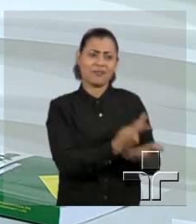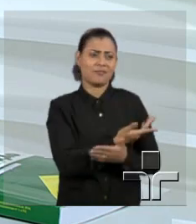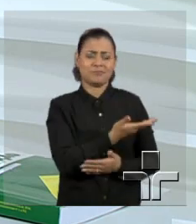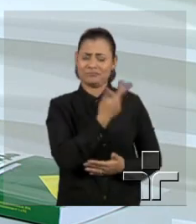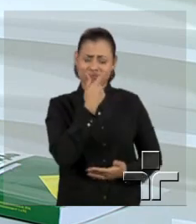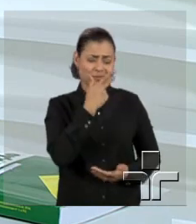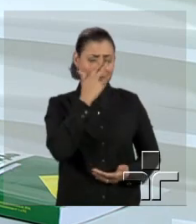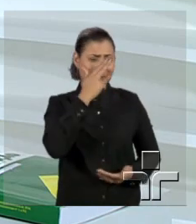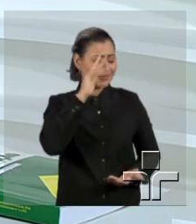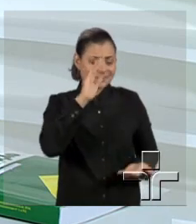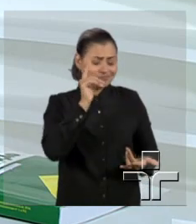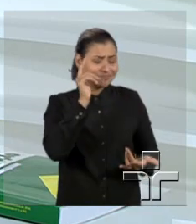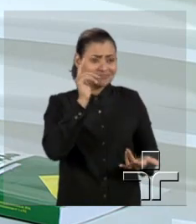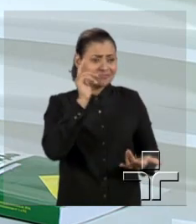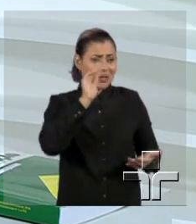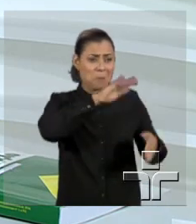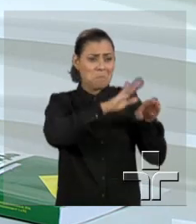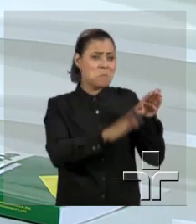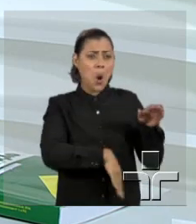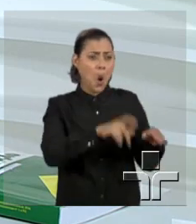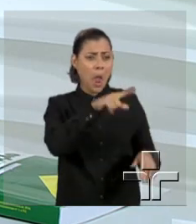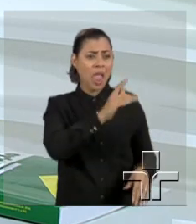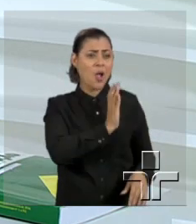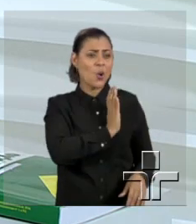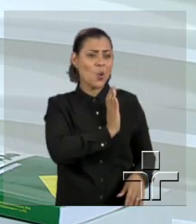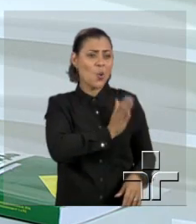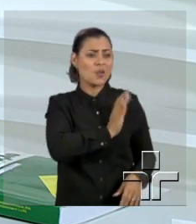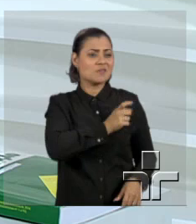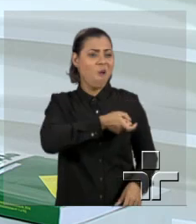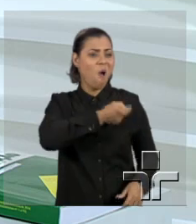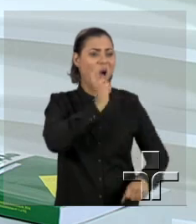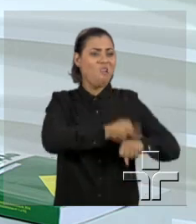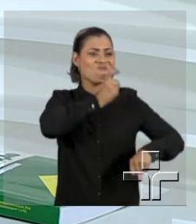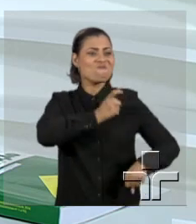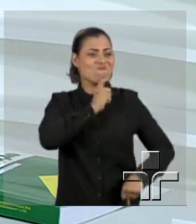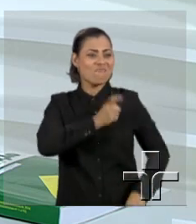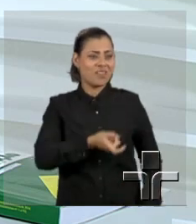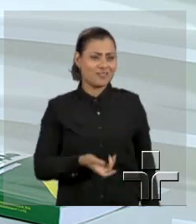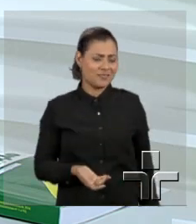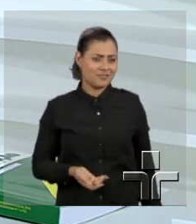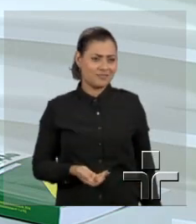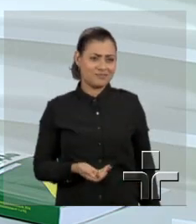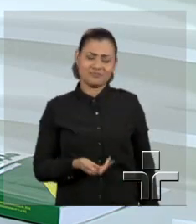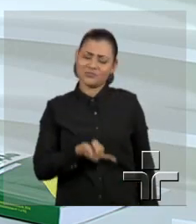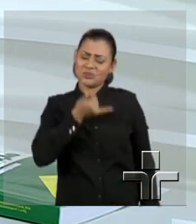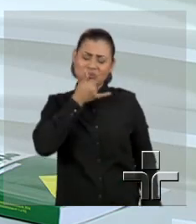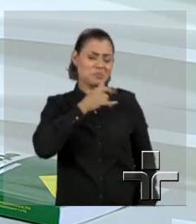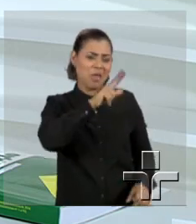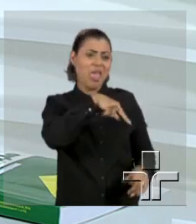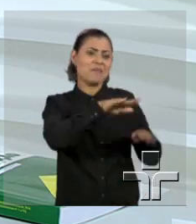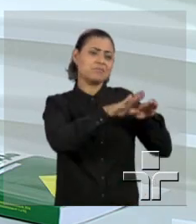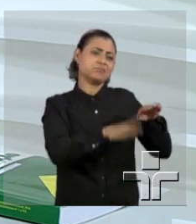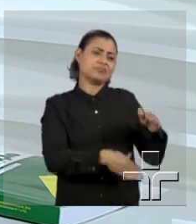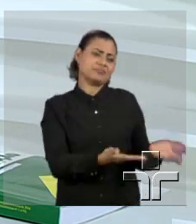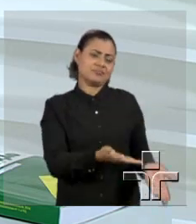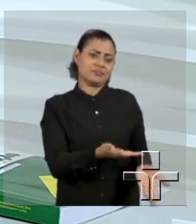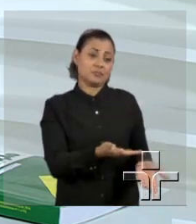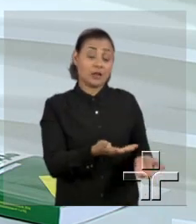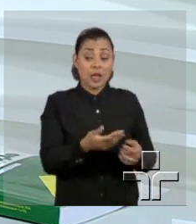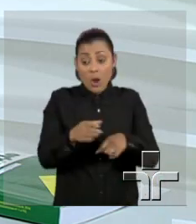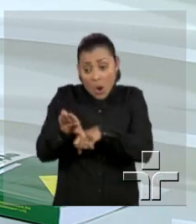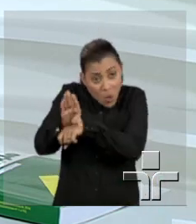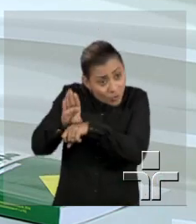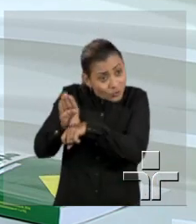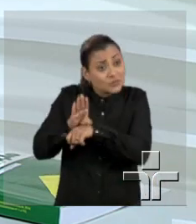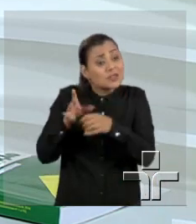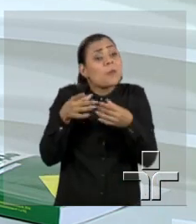mental, é um coração de pedra, é um primitivo. Aí vem a Constituição e vai